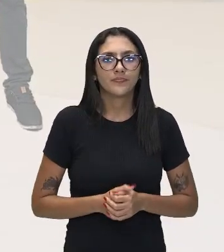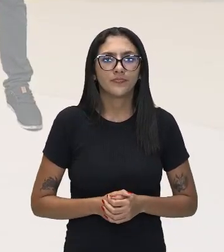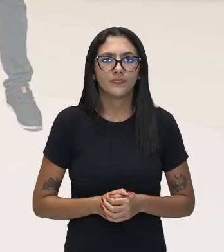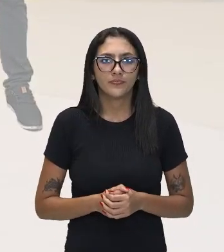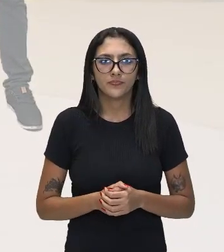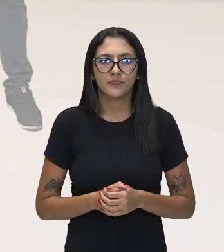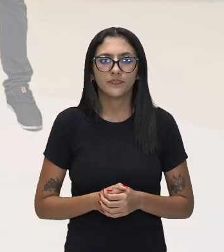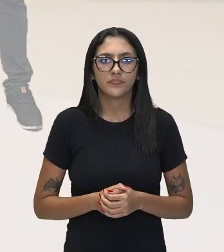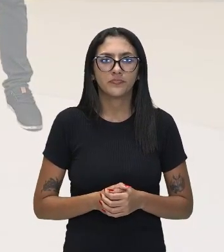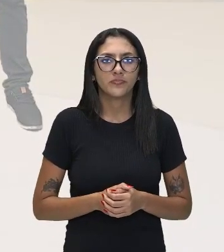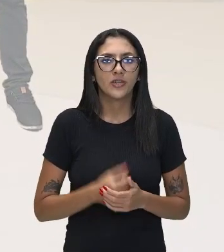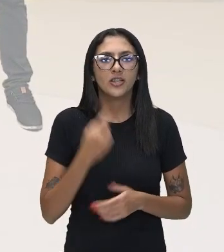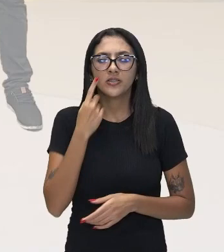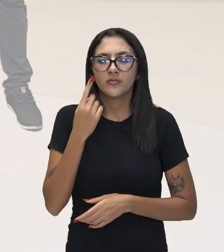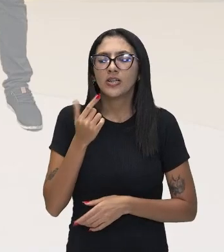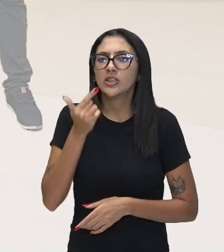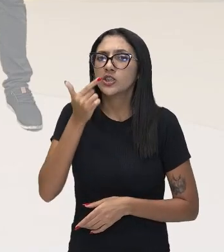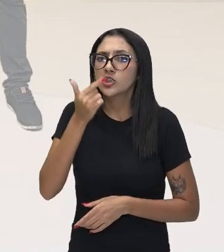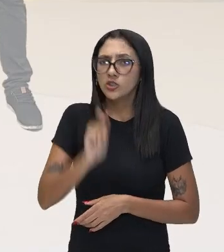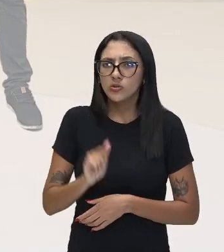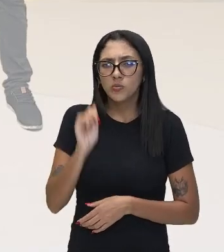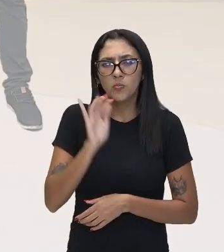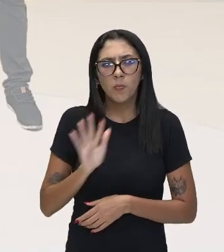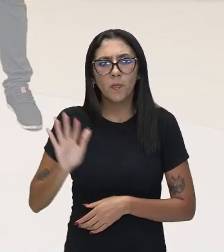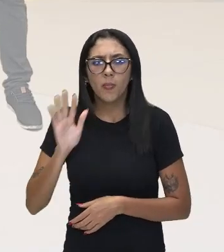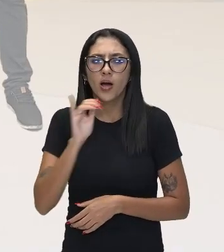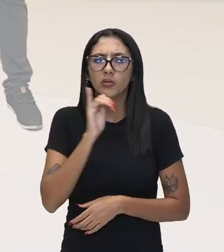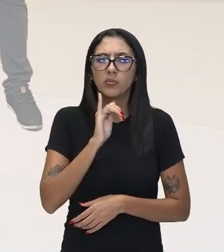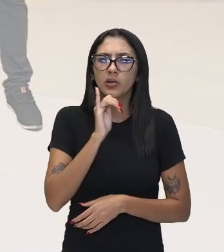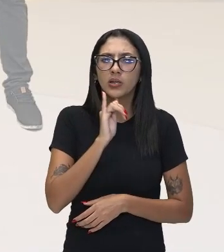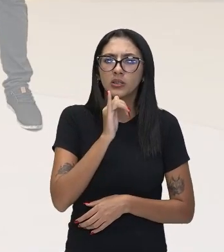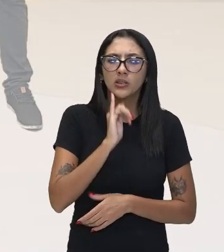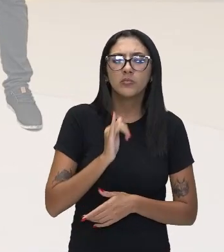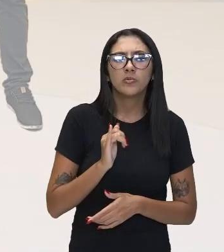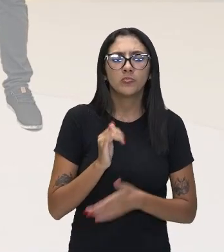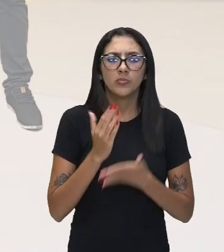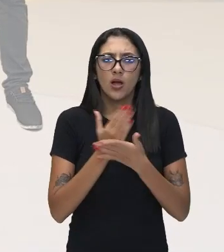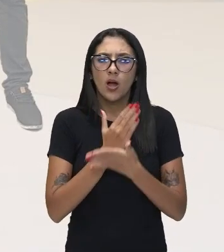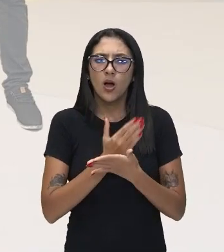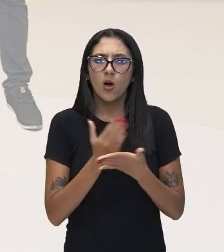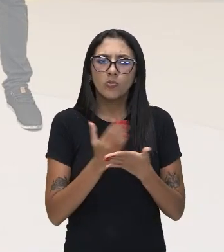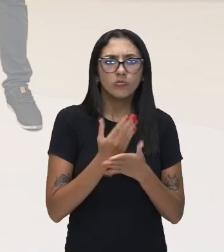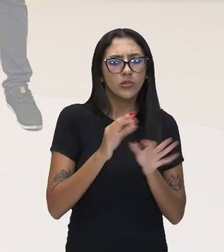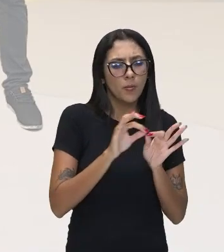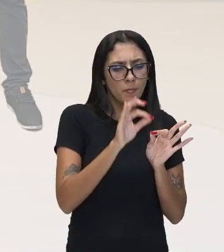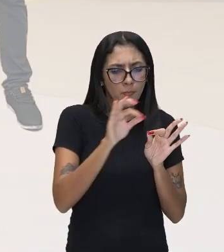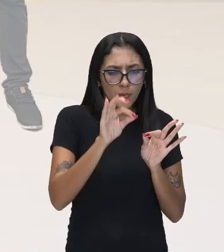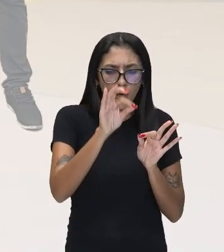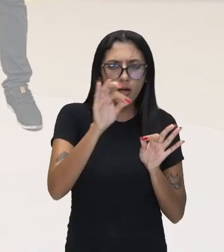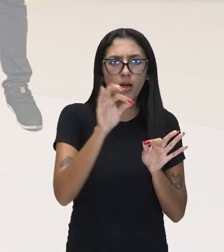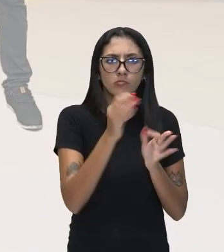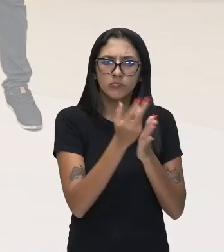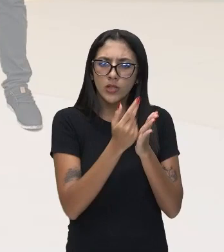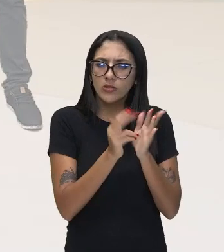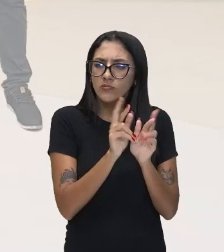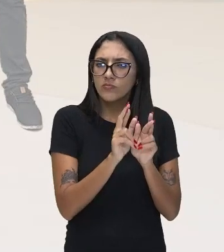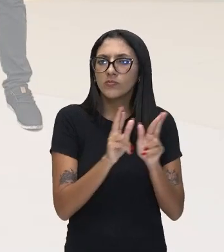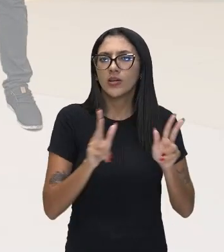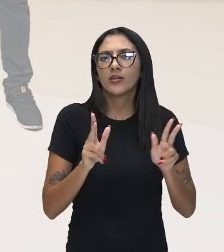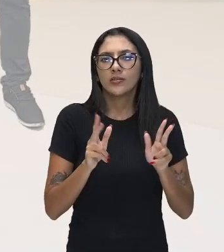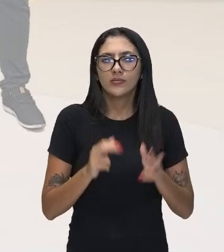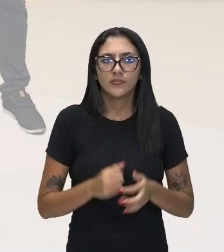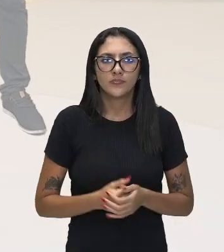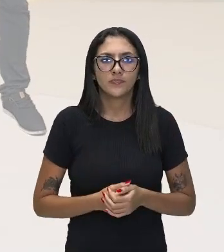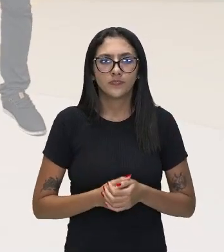parece a mesma área, né? Com os limites da região diferentes, tá bom? O que acontece? Aqui só está